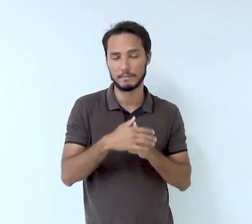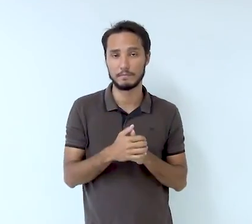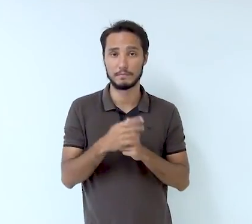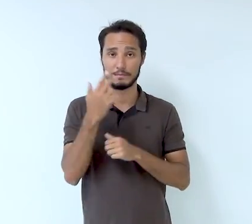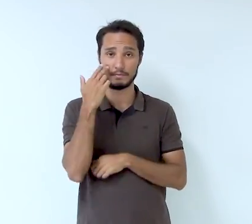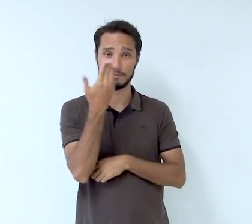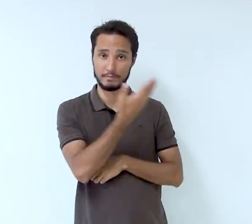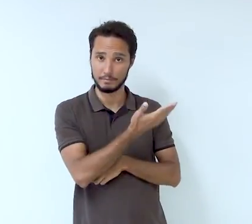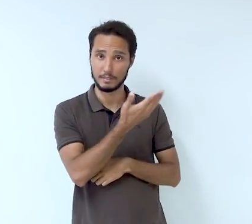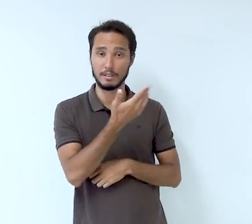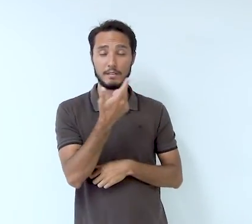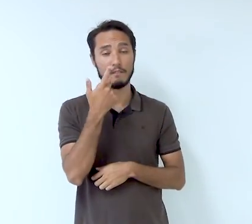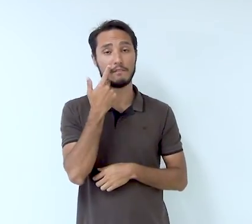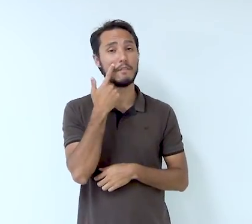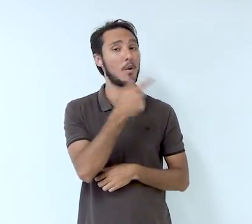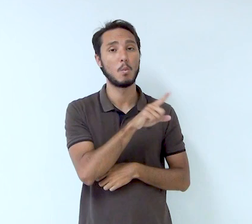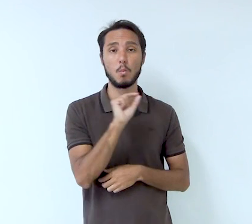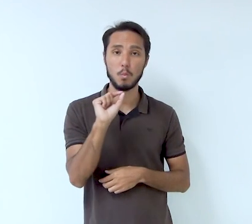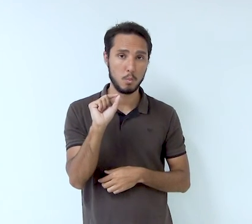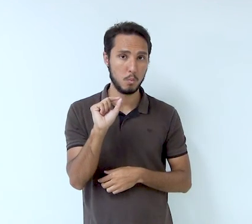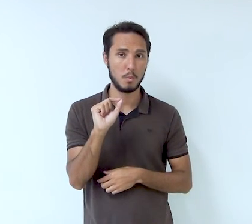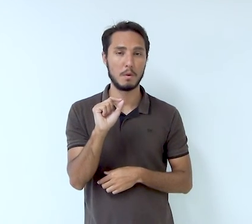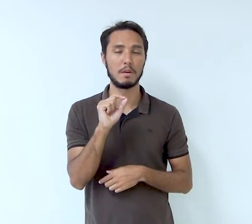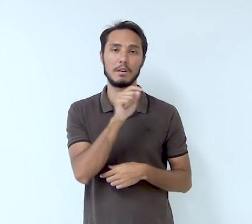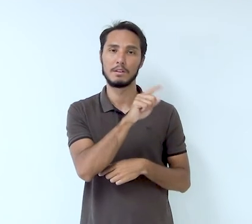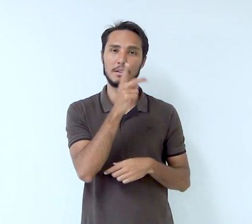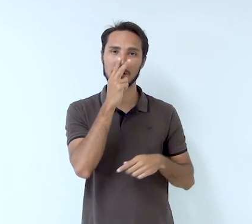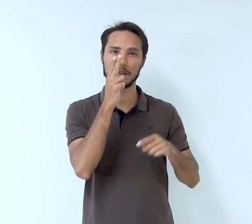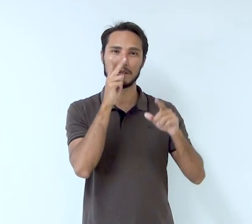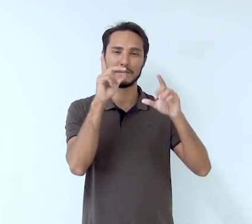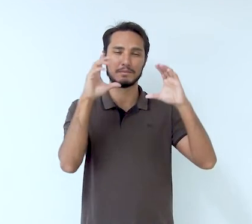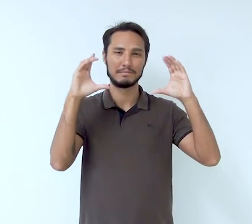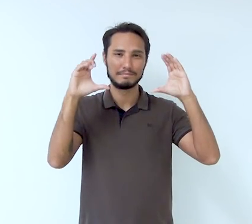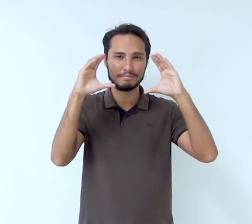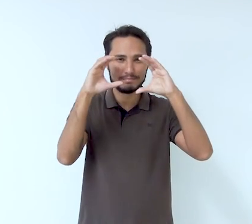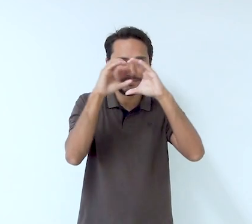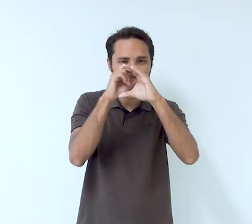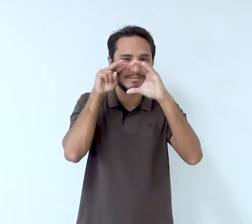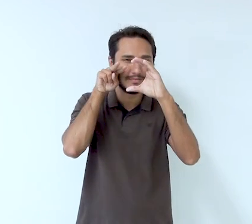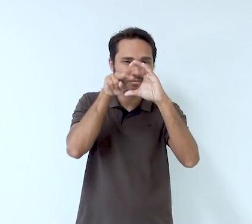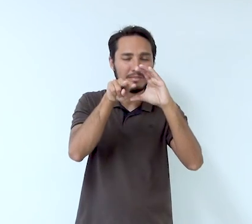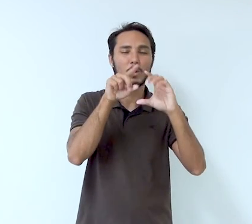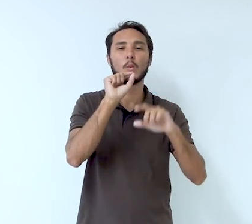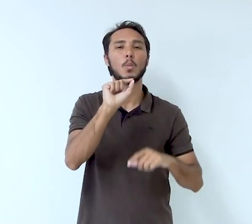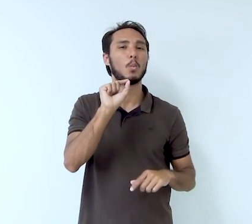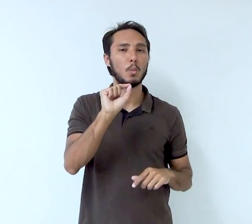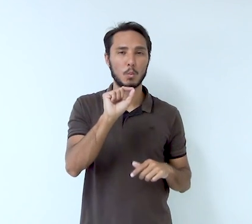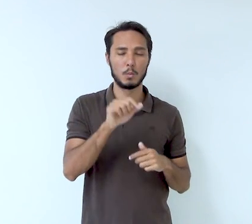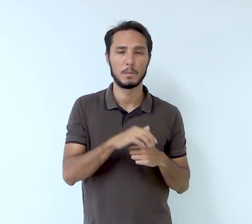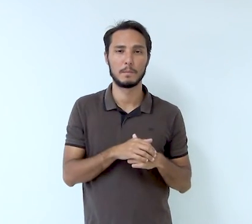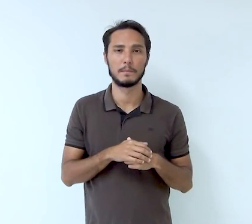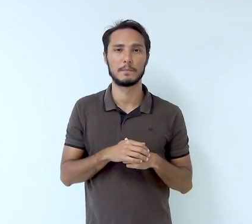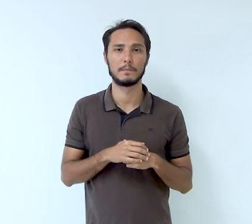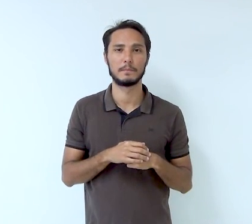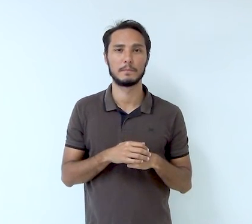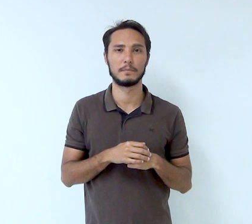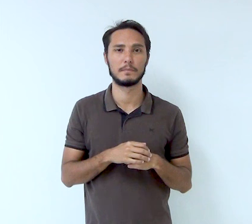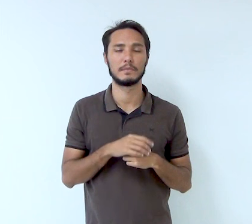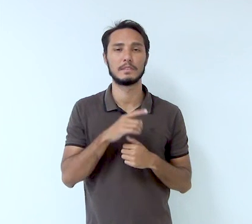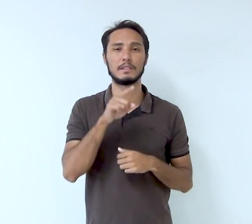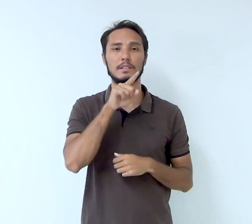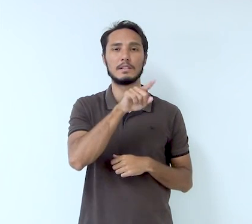máquina. Nessa imagem, a gente vê, é uma imagem em escala microscópica, claro, a gente